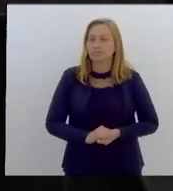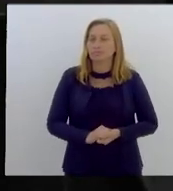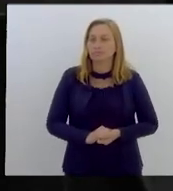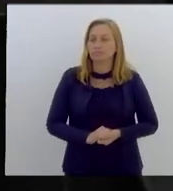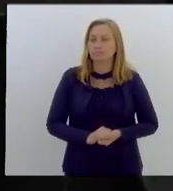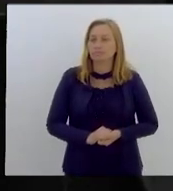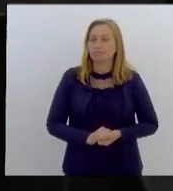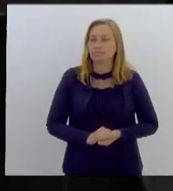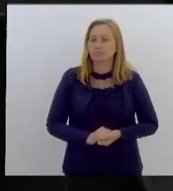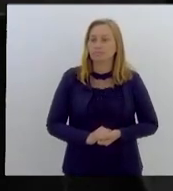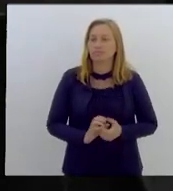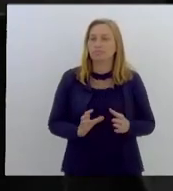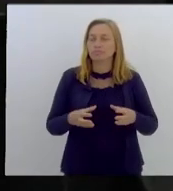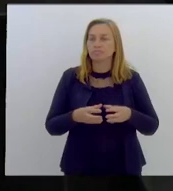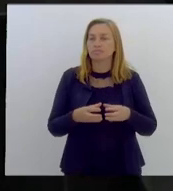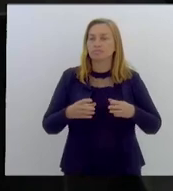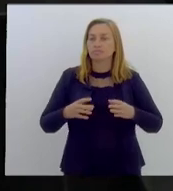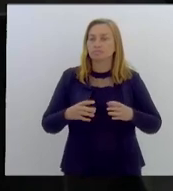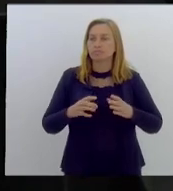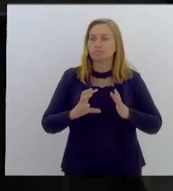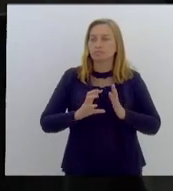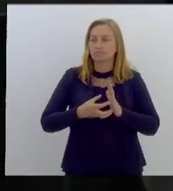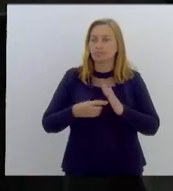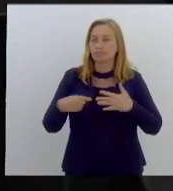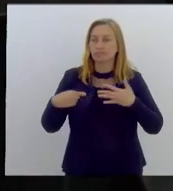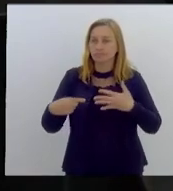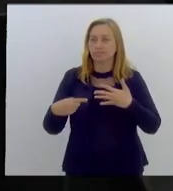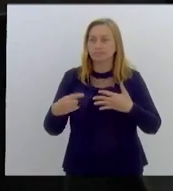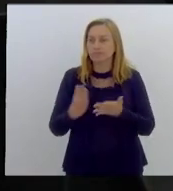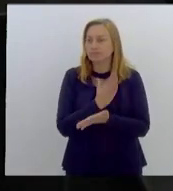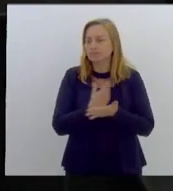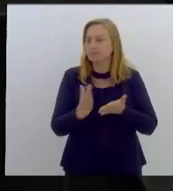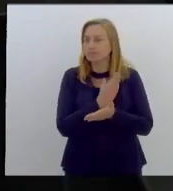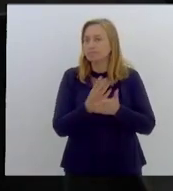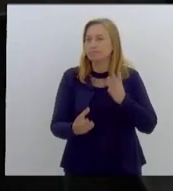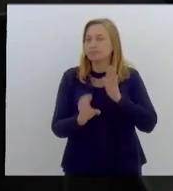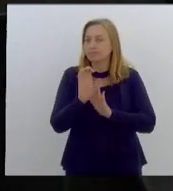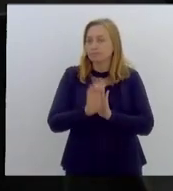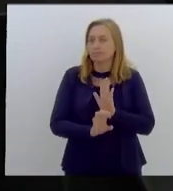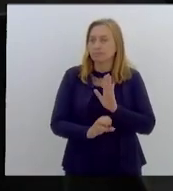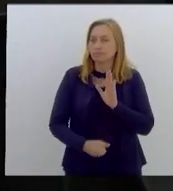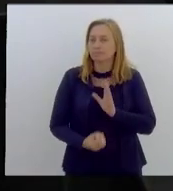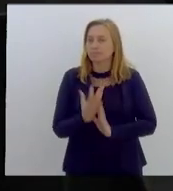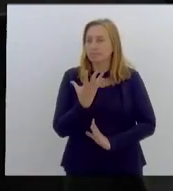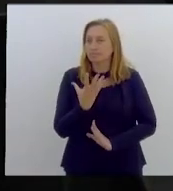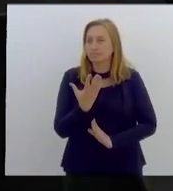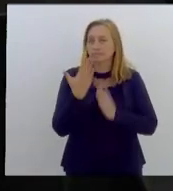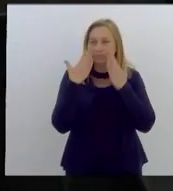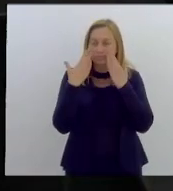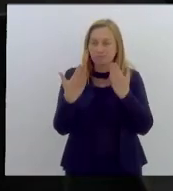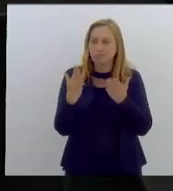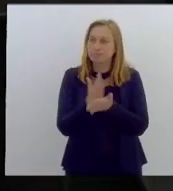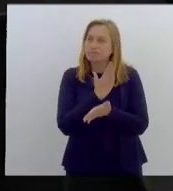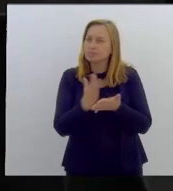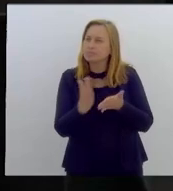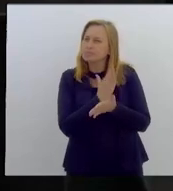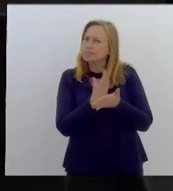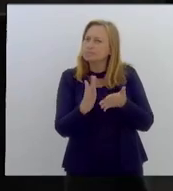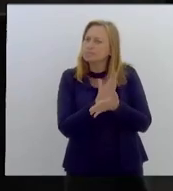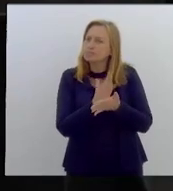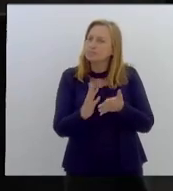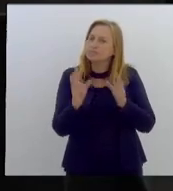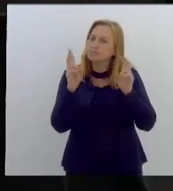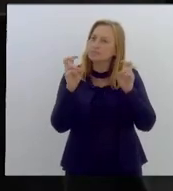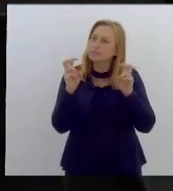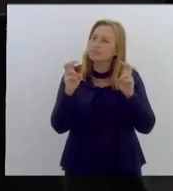Nós, da bancada do PSOL, fizemos algumas emendas, vamos apresentar alguns destaques a essa